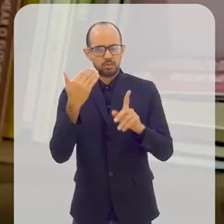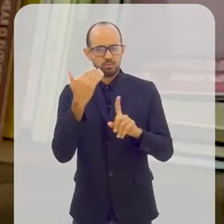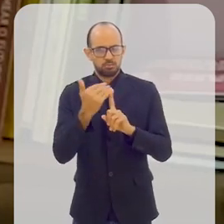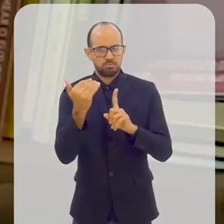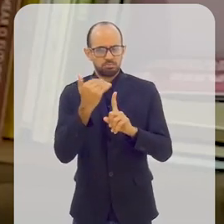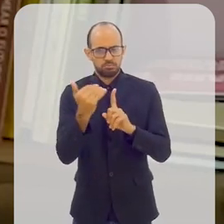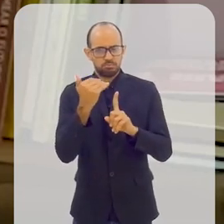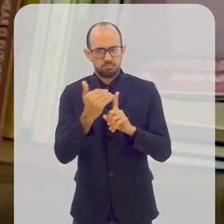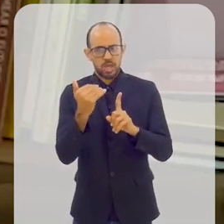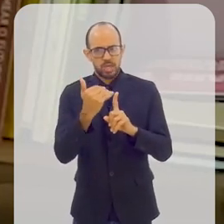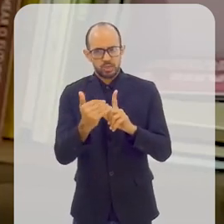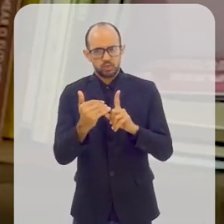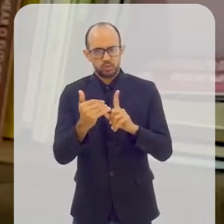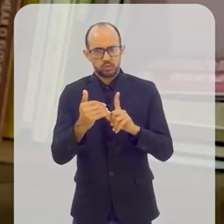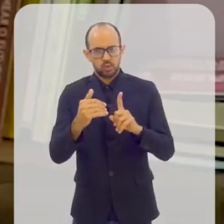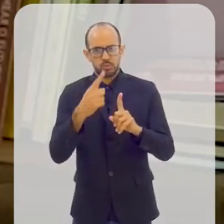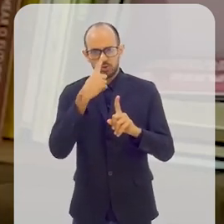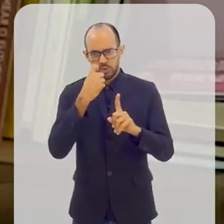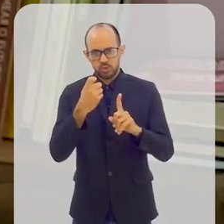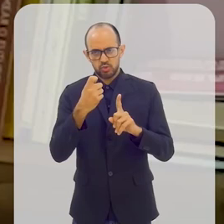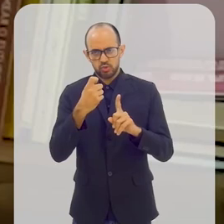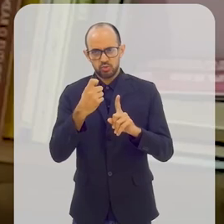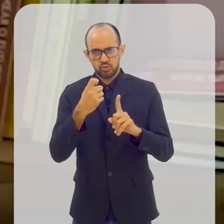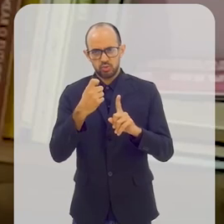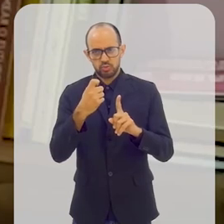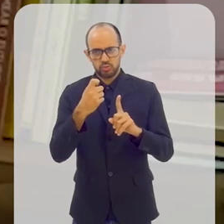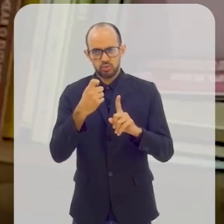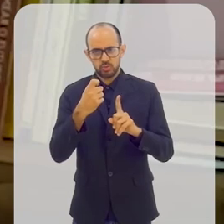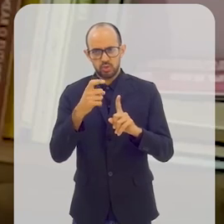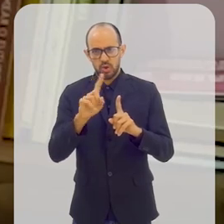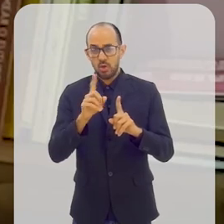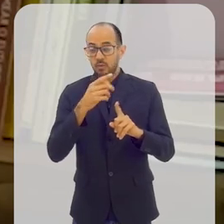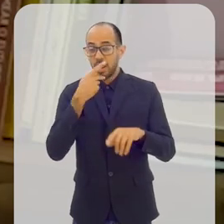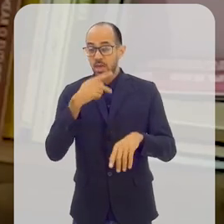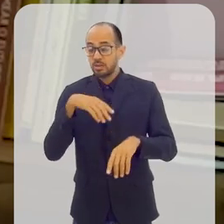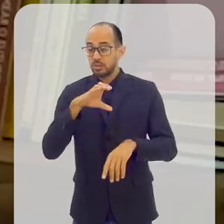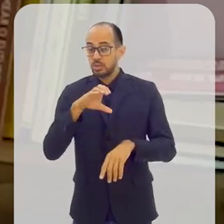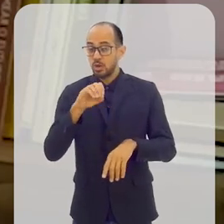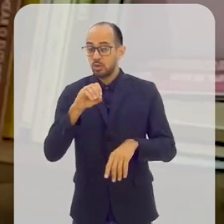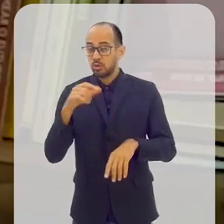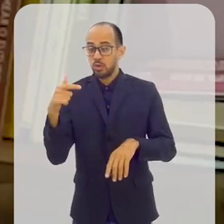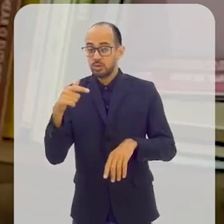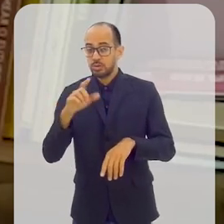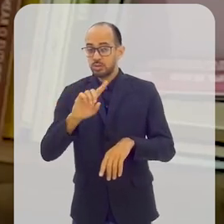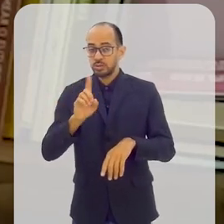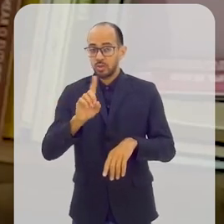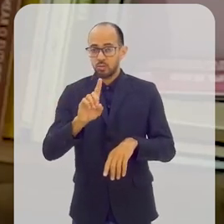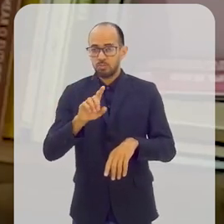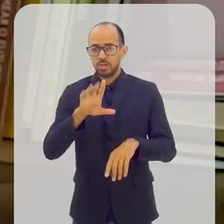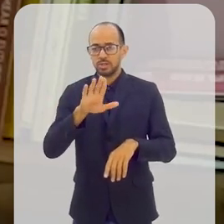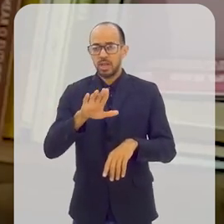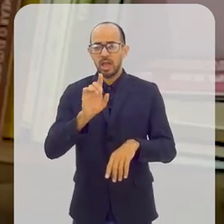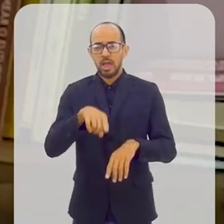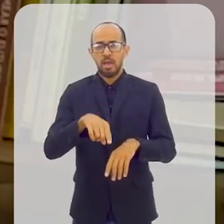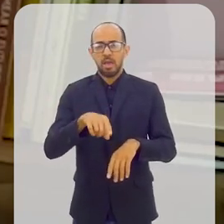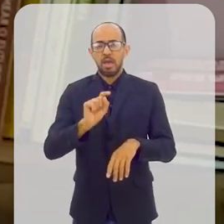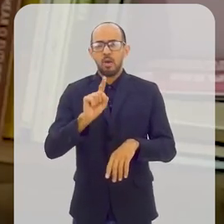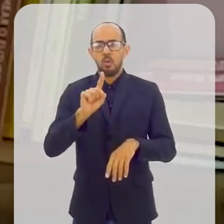médio só sobre resíduos sólidos, não estou falando de CO2, nada disso, é mais ou menos